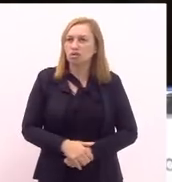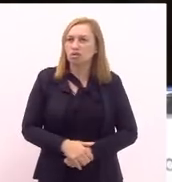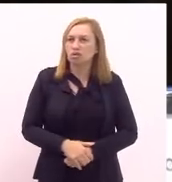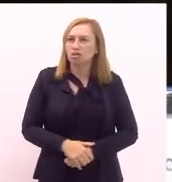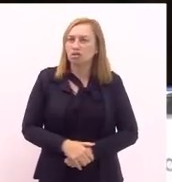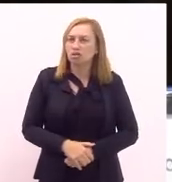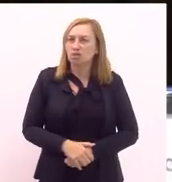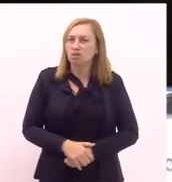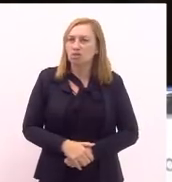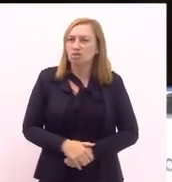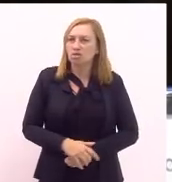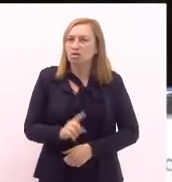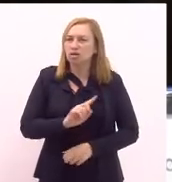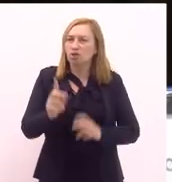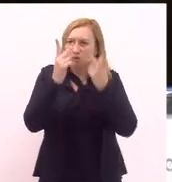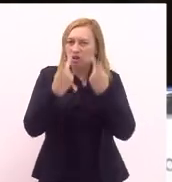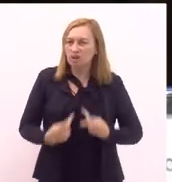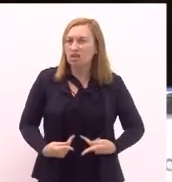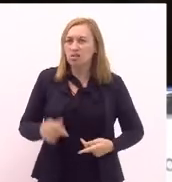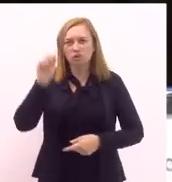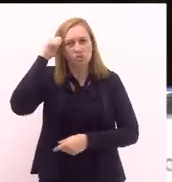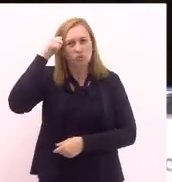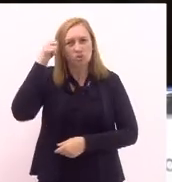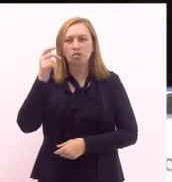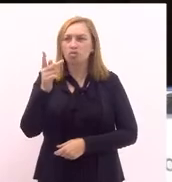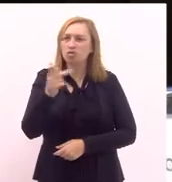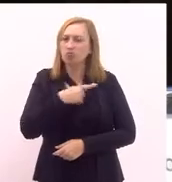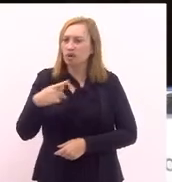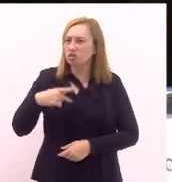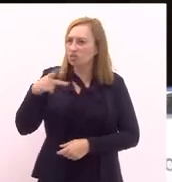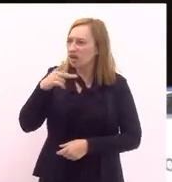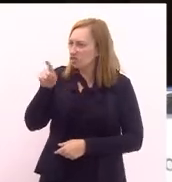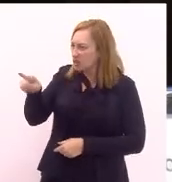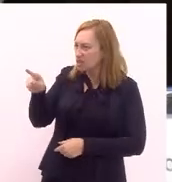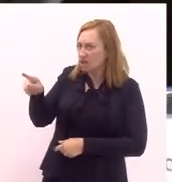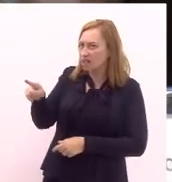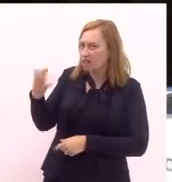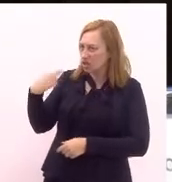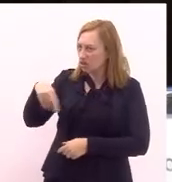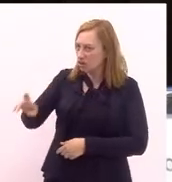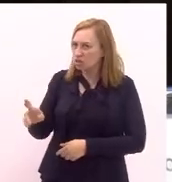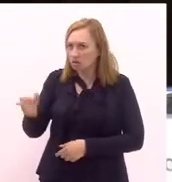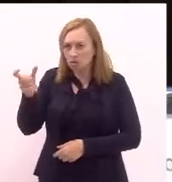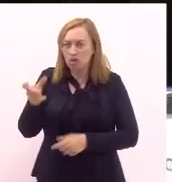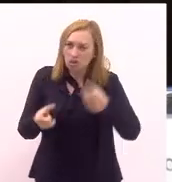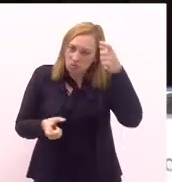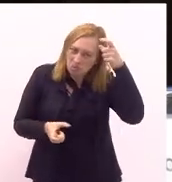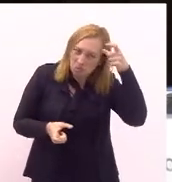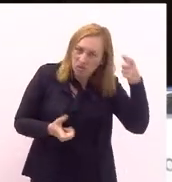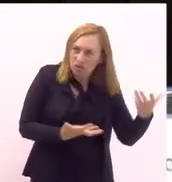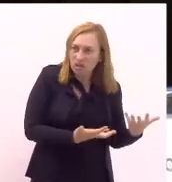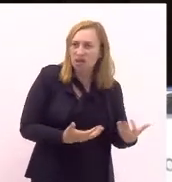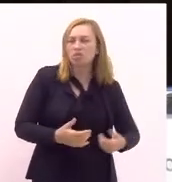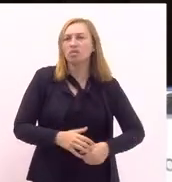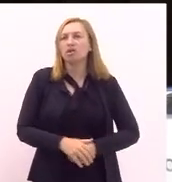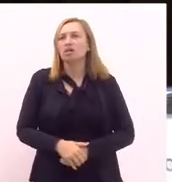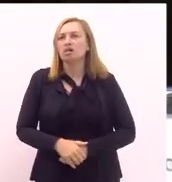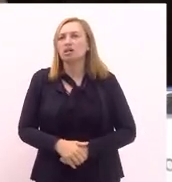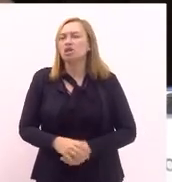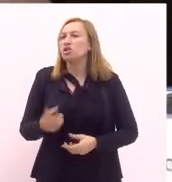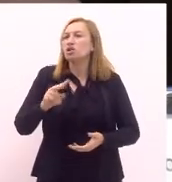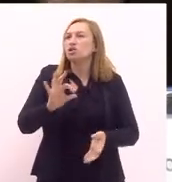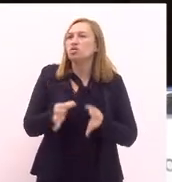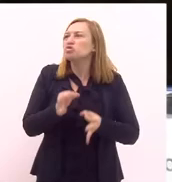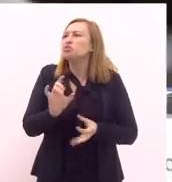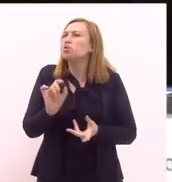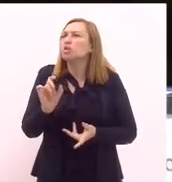desumanização dos negros como pastor chama Olha você de uma religião e você o endemoninhado Isso é uma desumanização que